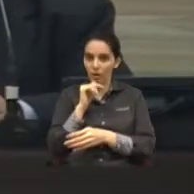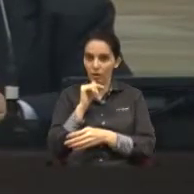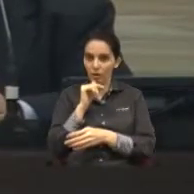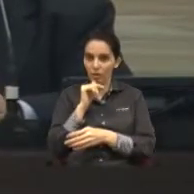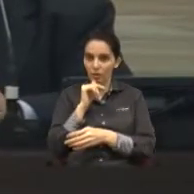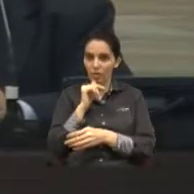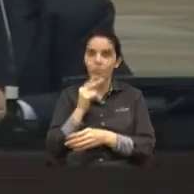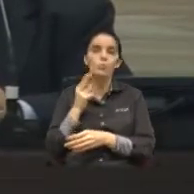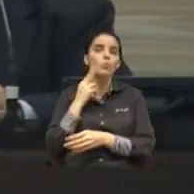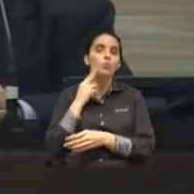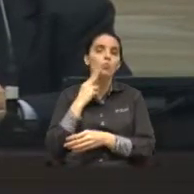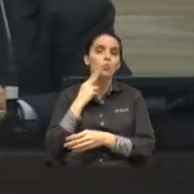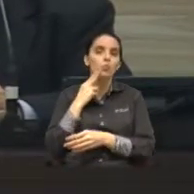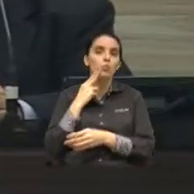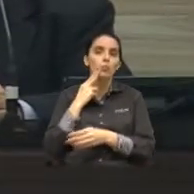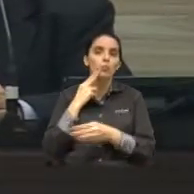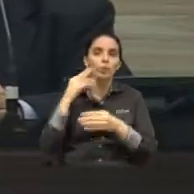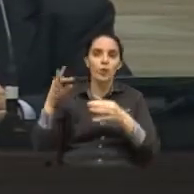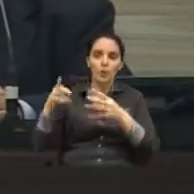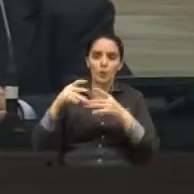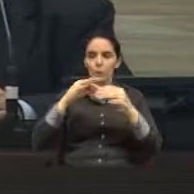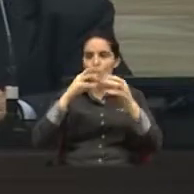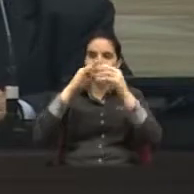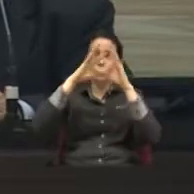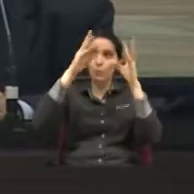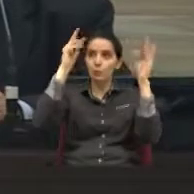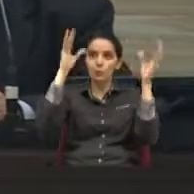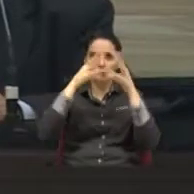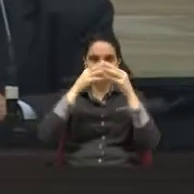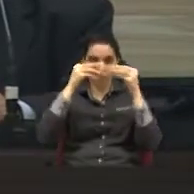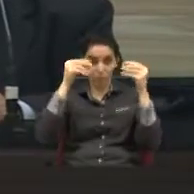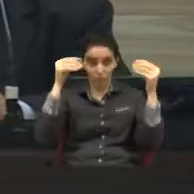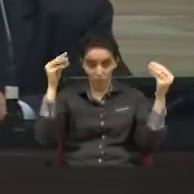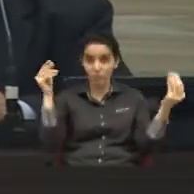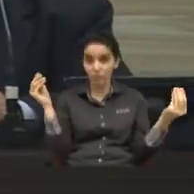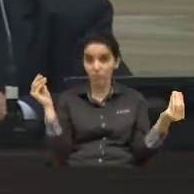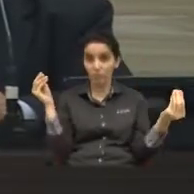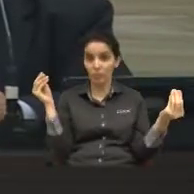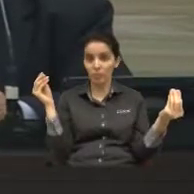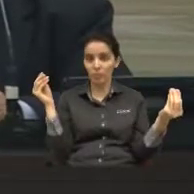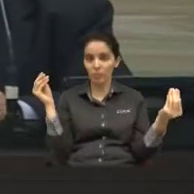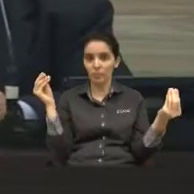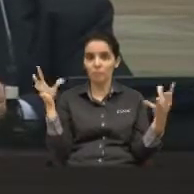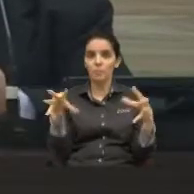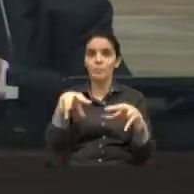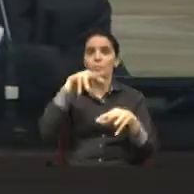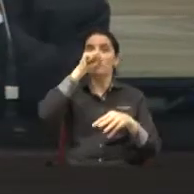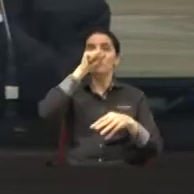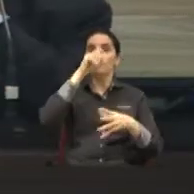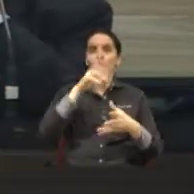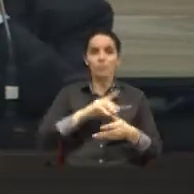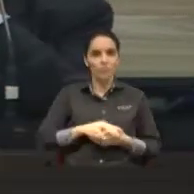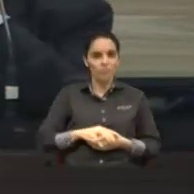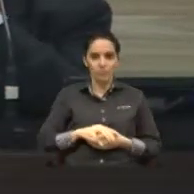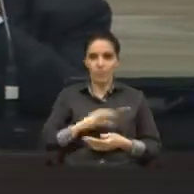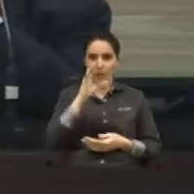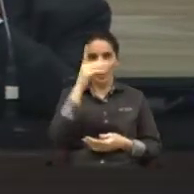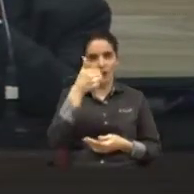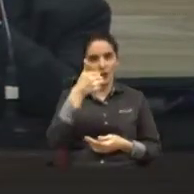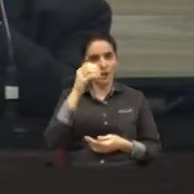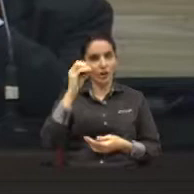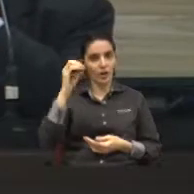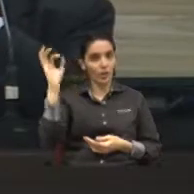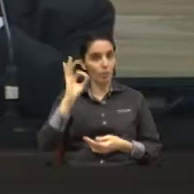um cigarro, a fumaça evapora, né? A coisa evapora, você não aspira, você não inala 100%